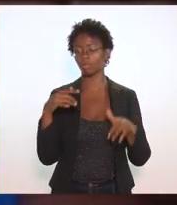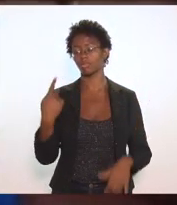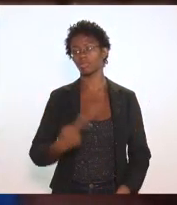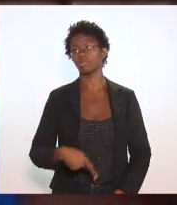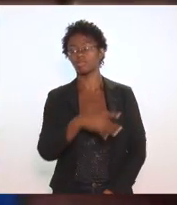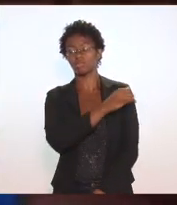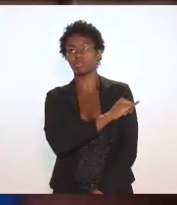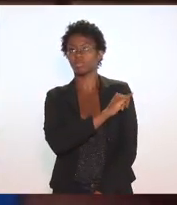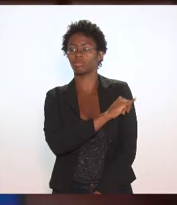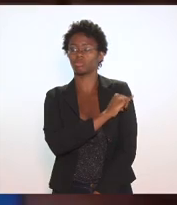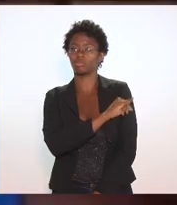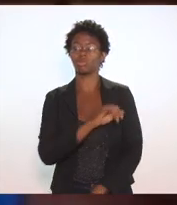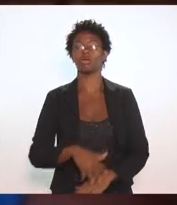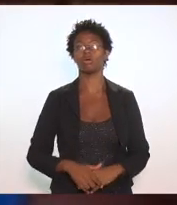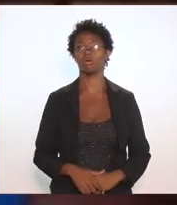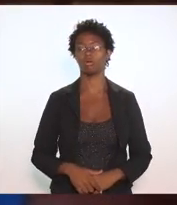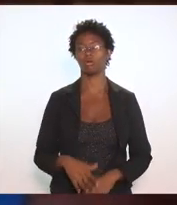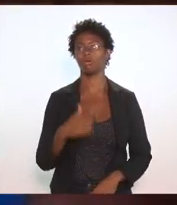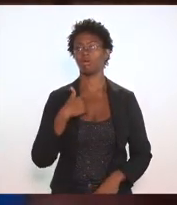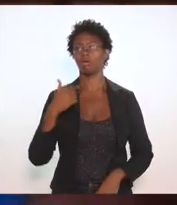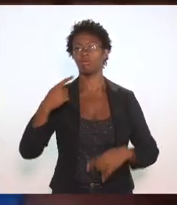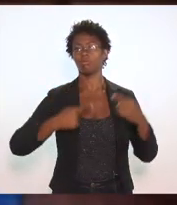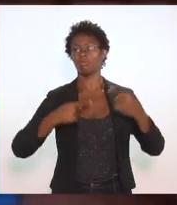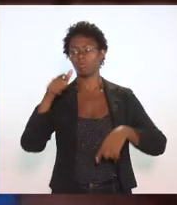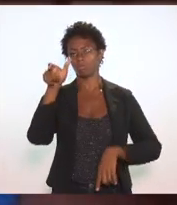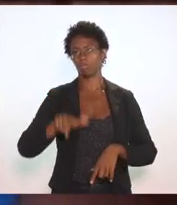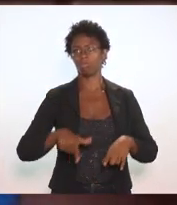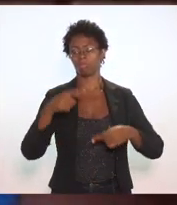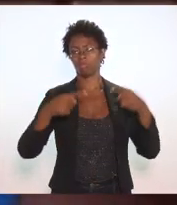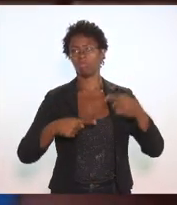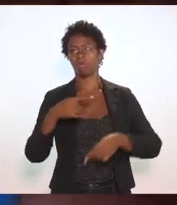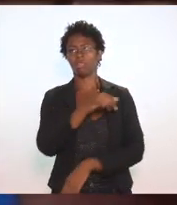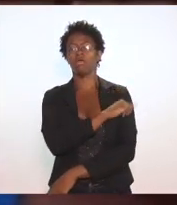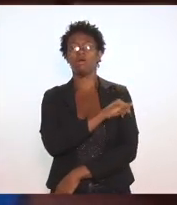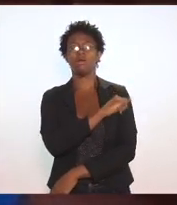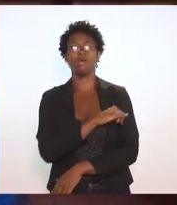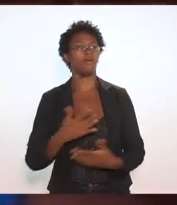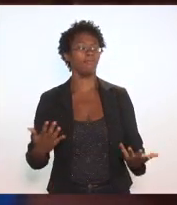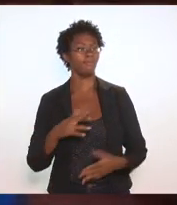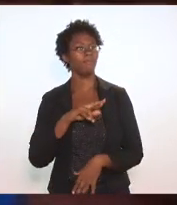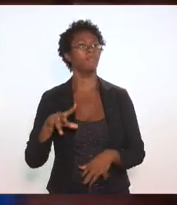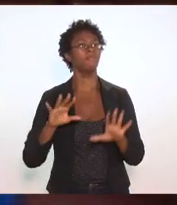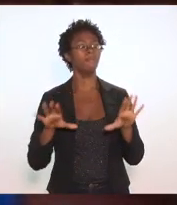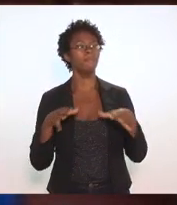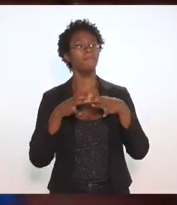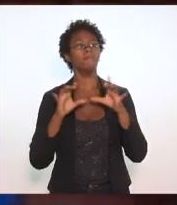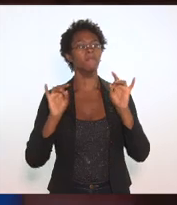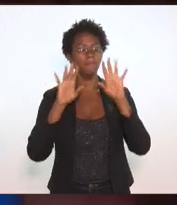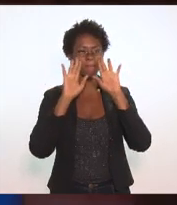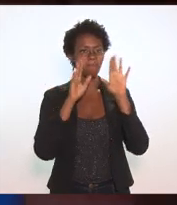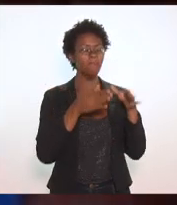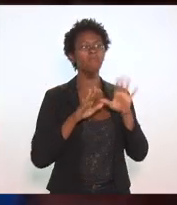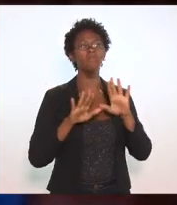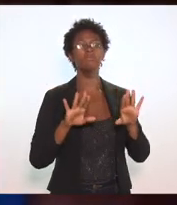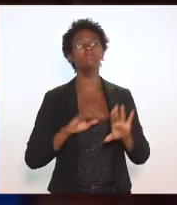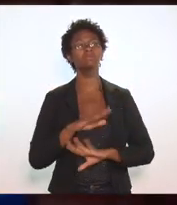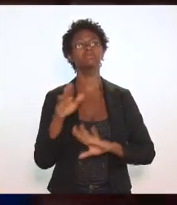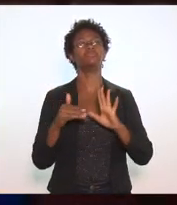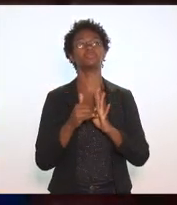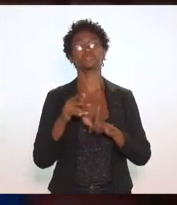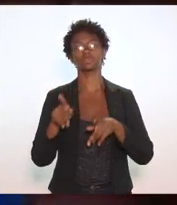Janeiro, sendo parlamentar do Estado do Rio de Janeiro, não de um grupo específico, mas de toda a